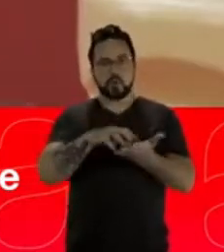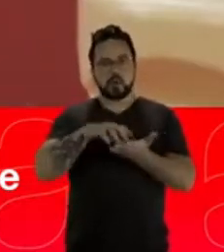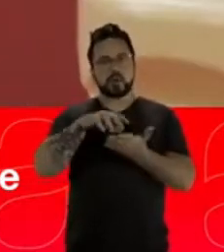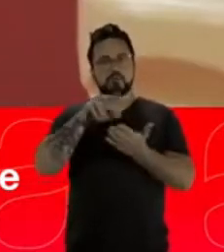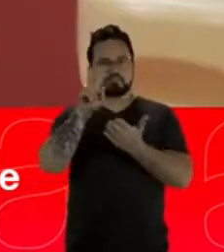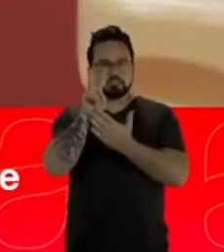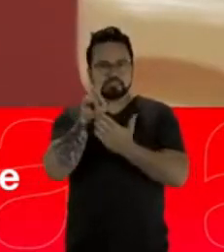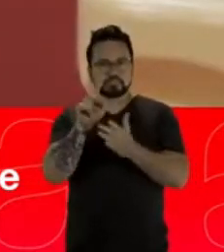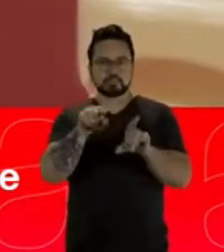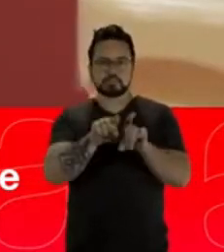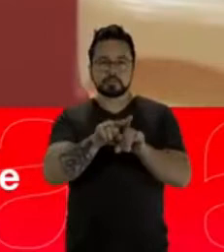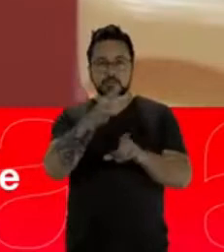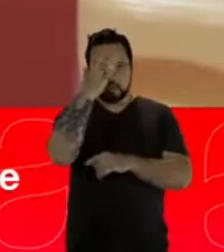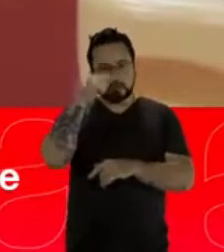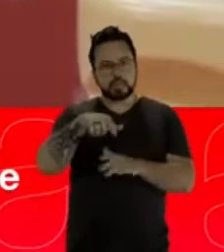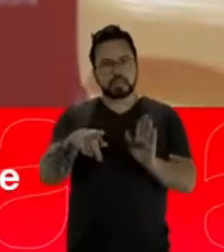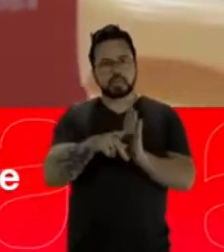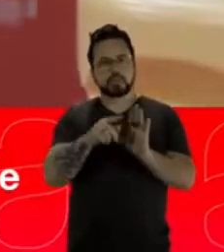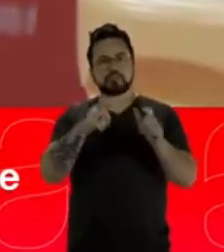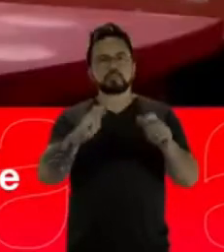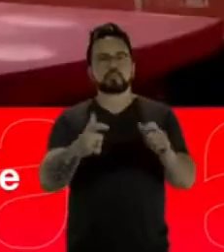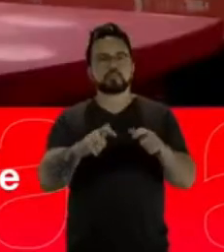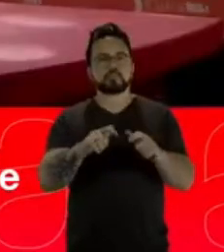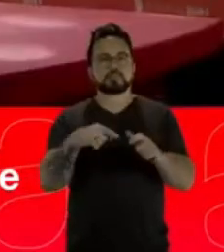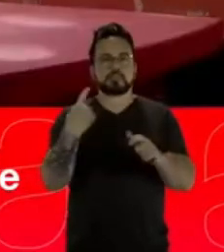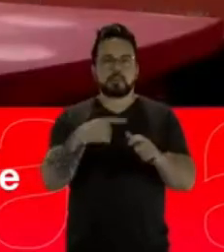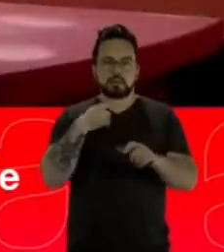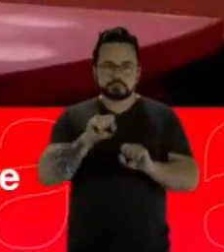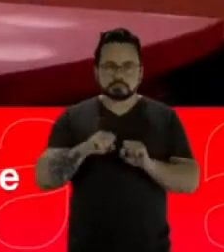também que estão à margem daquele espaço. Então, assim, são coisas que a gente vem